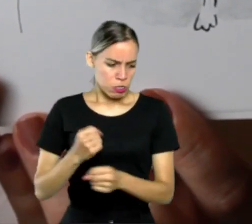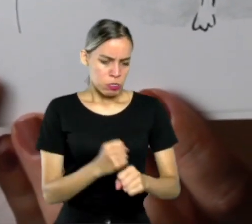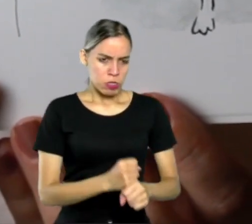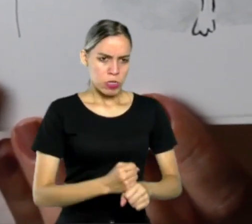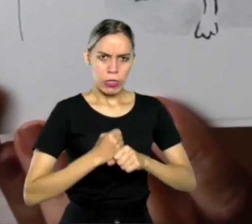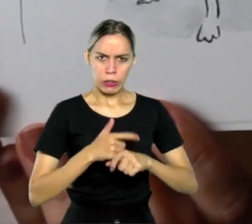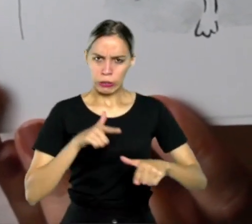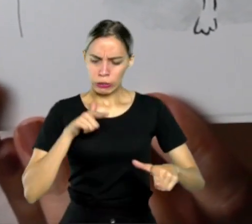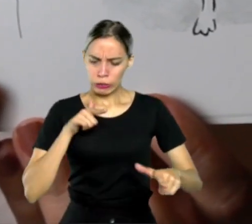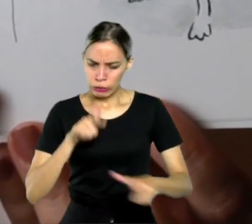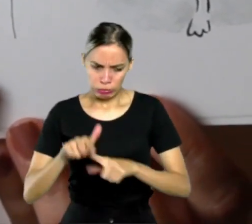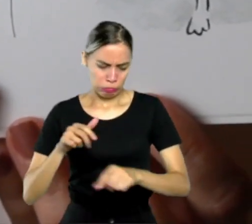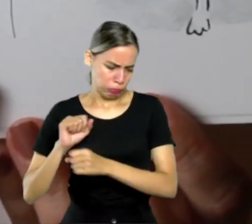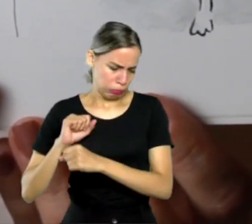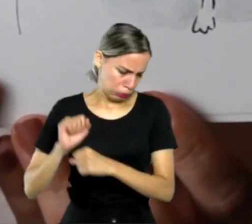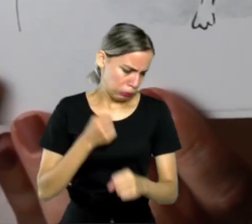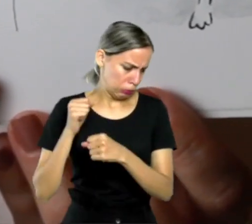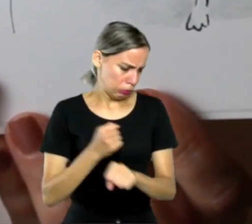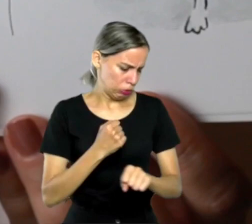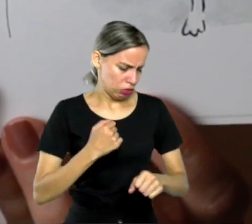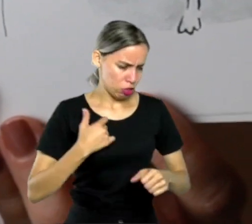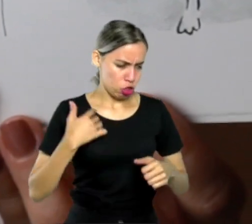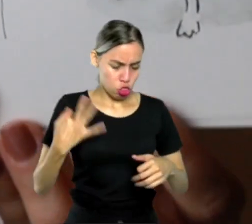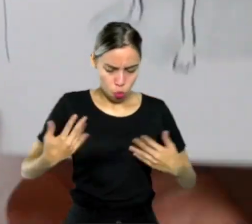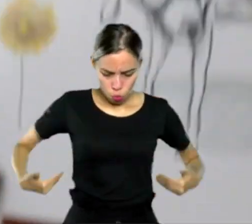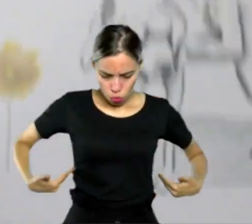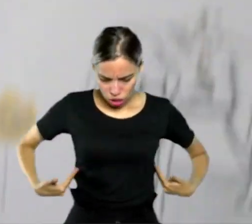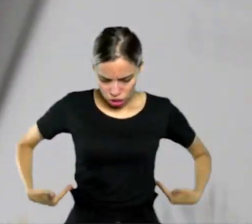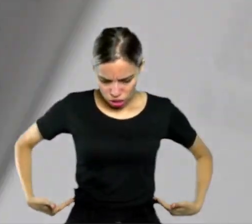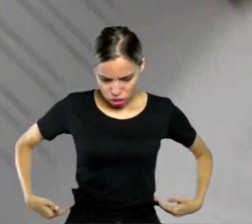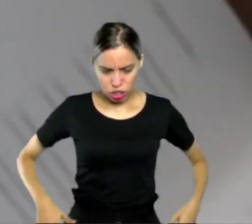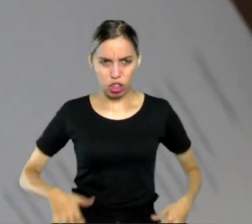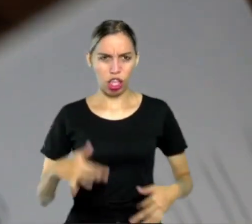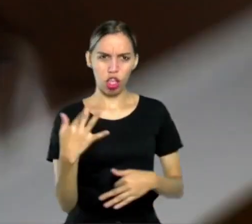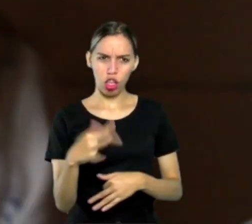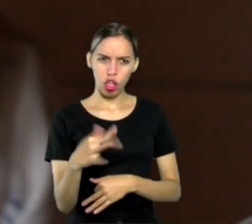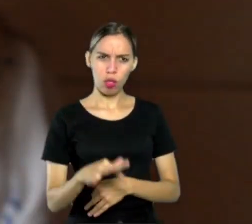redobrada, dor nos quartos, dor nas ancas. Esse